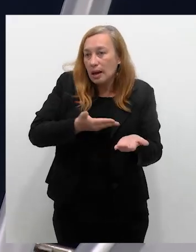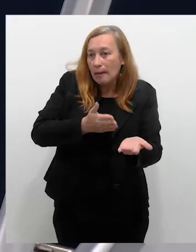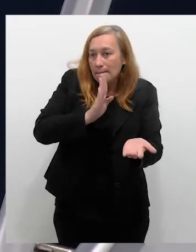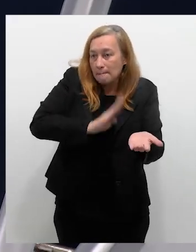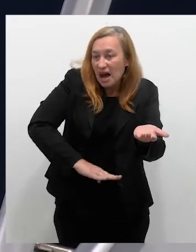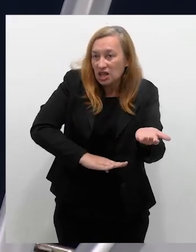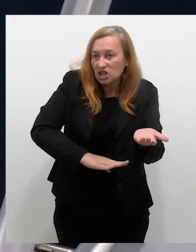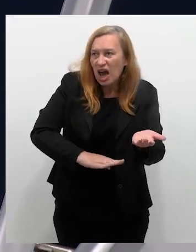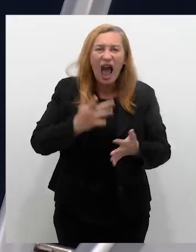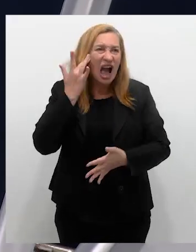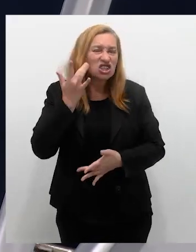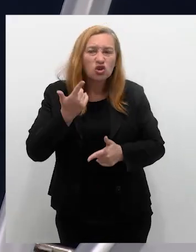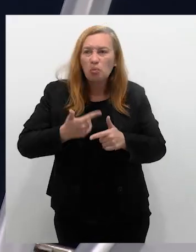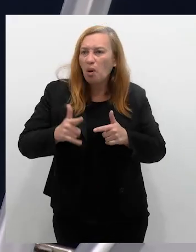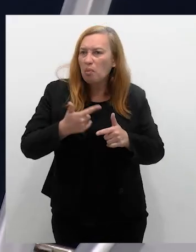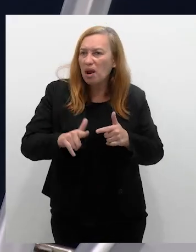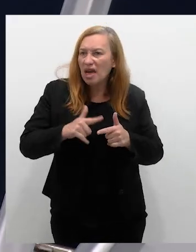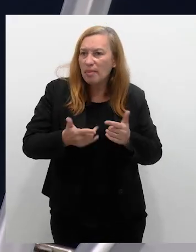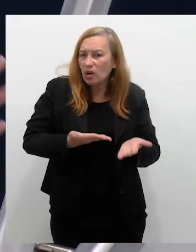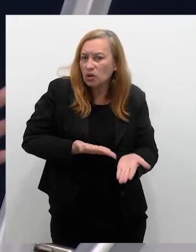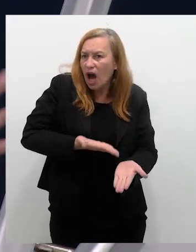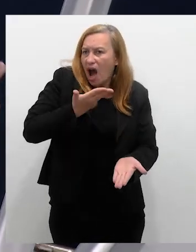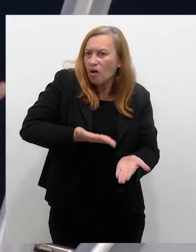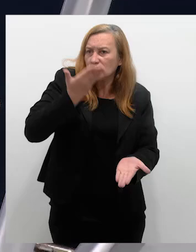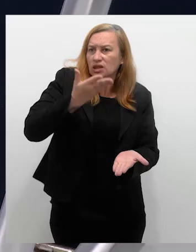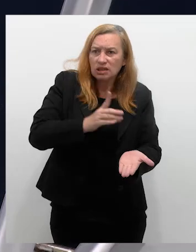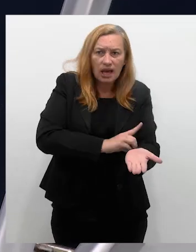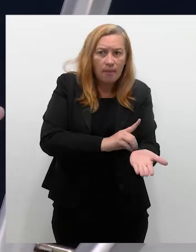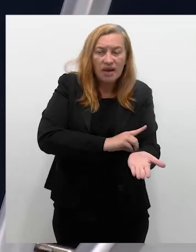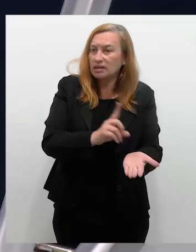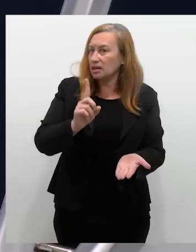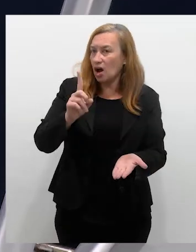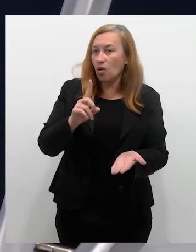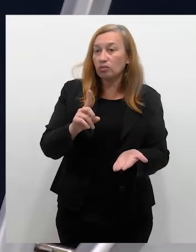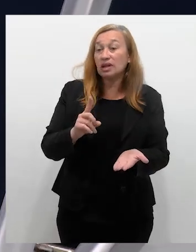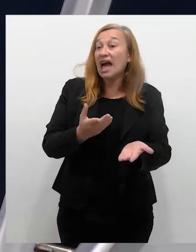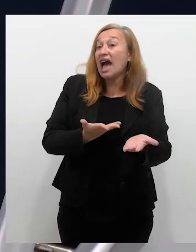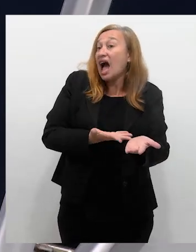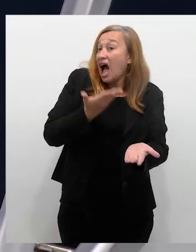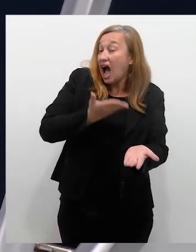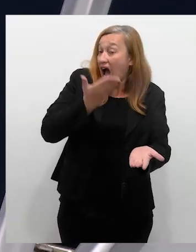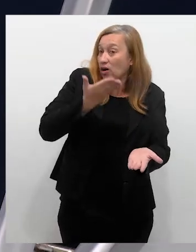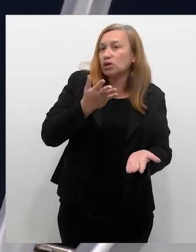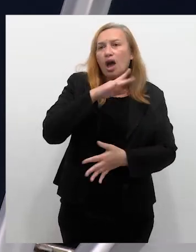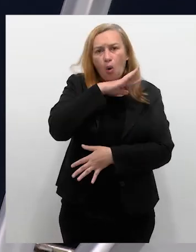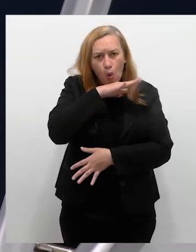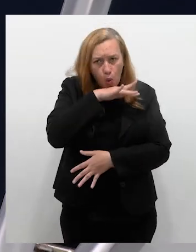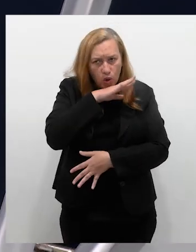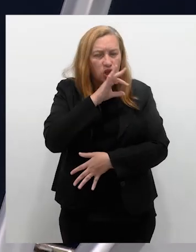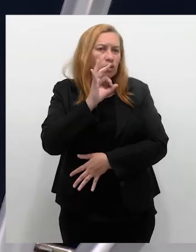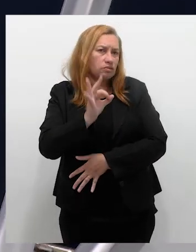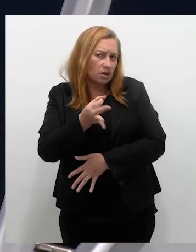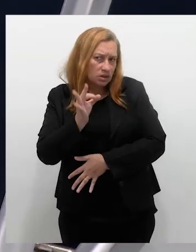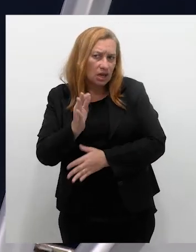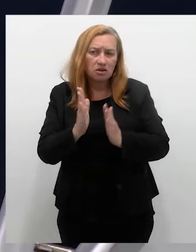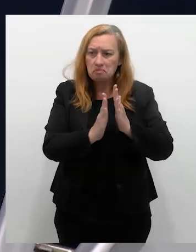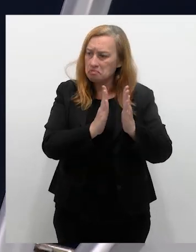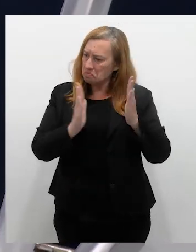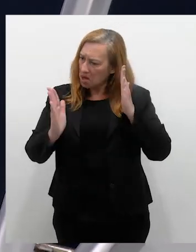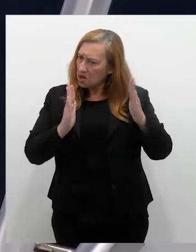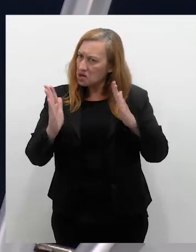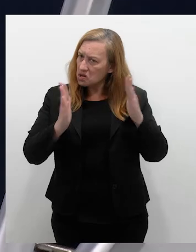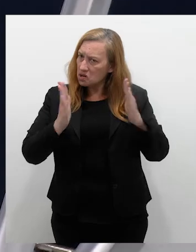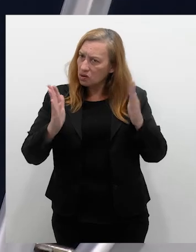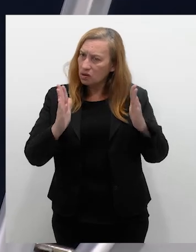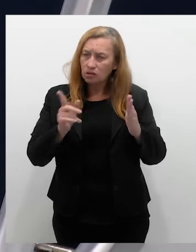é a diabetes alta. Ai, a minha diabetes está alta, eu não posso comer açúcar. A diabetes alta é ruim, lógico, a longo prazo,